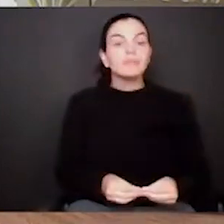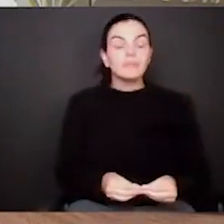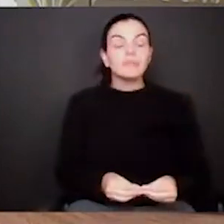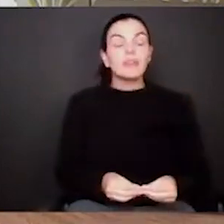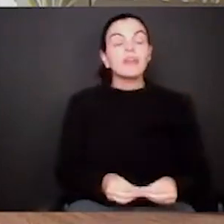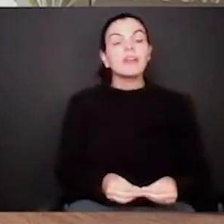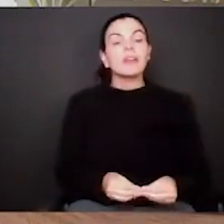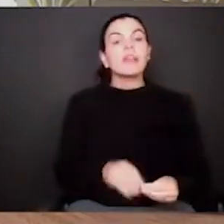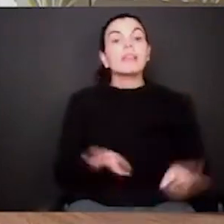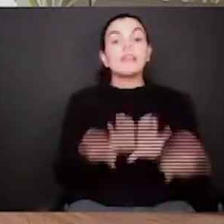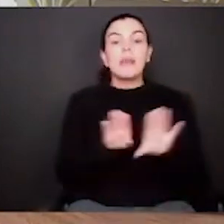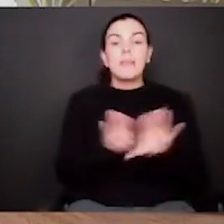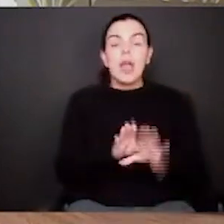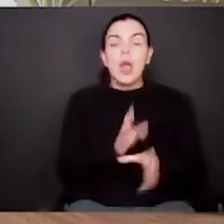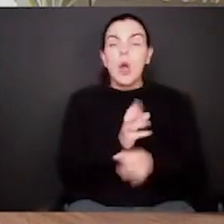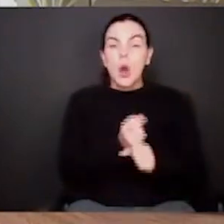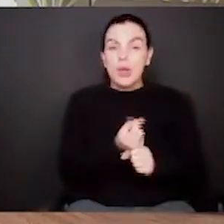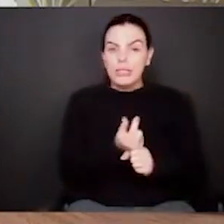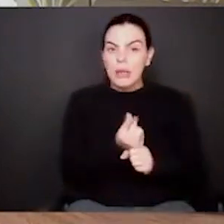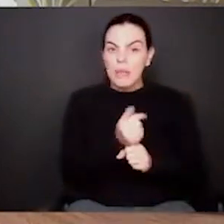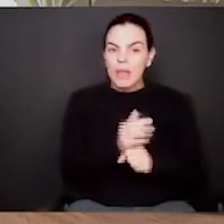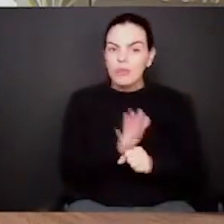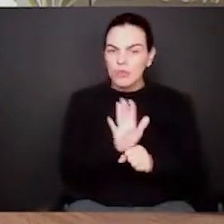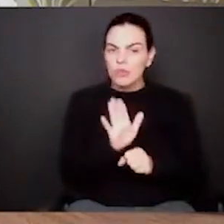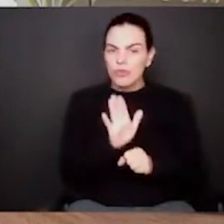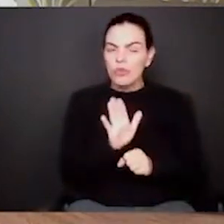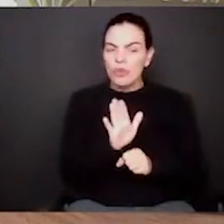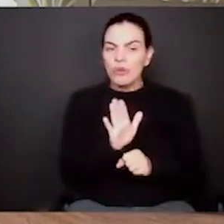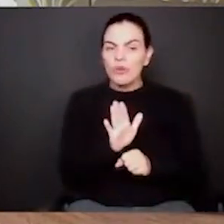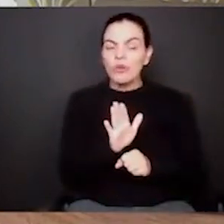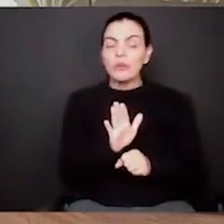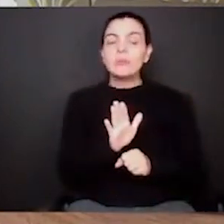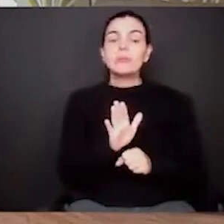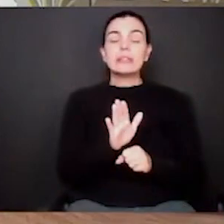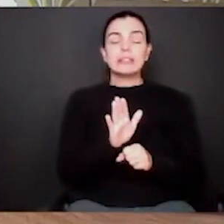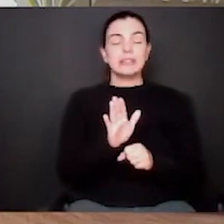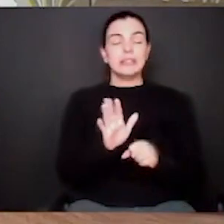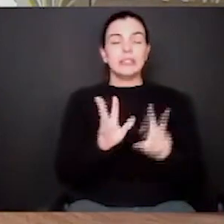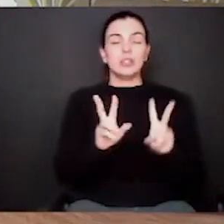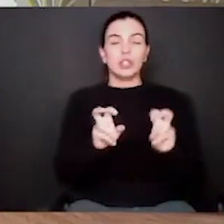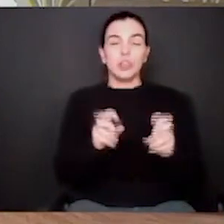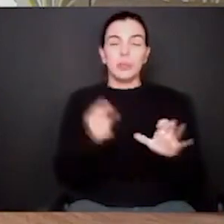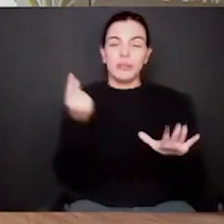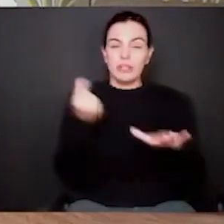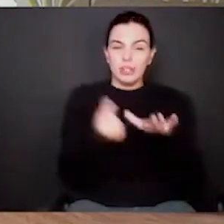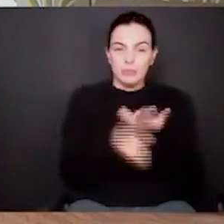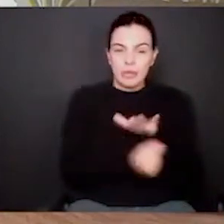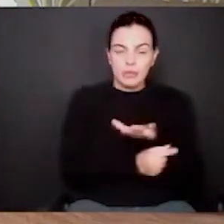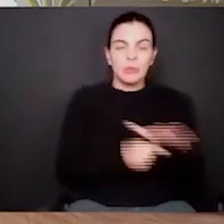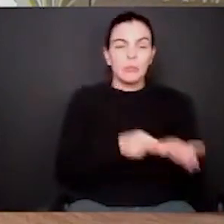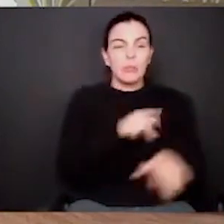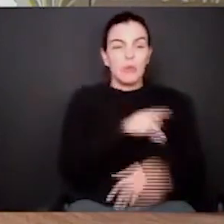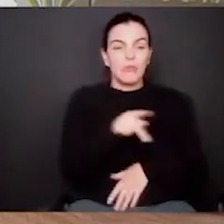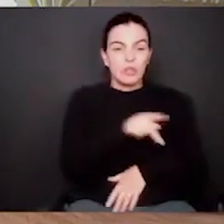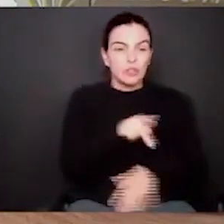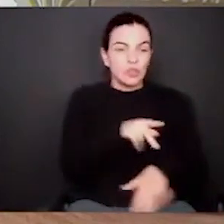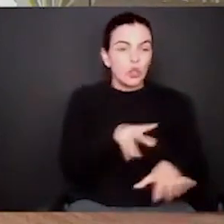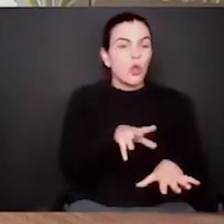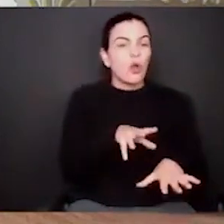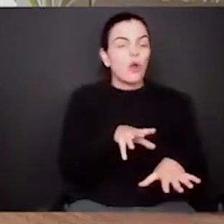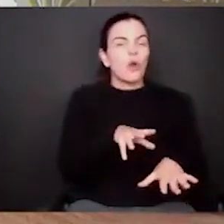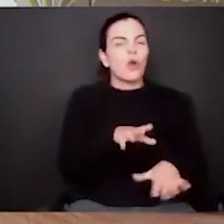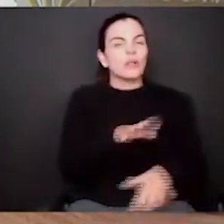disso, mas do investimento na capacitação de professores e, evidentemente, investimento na